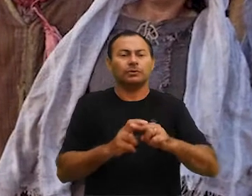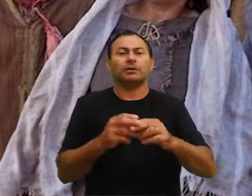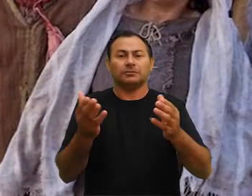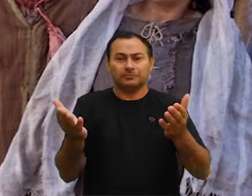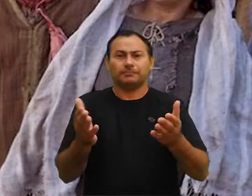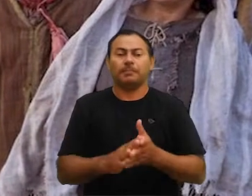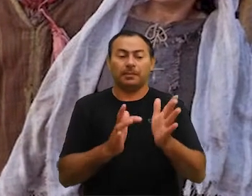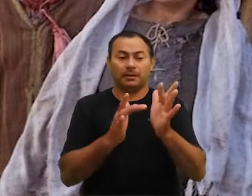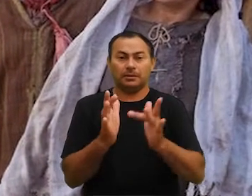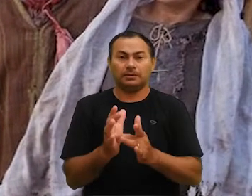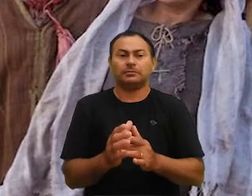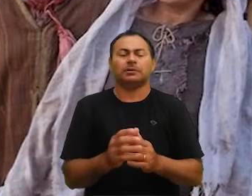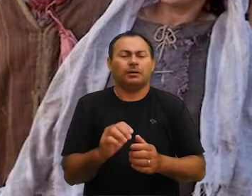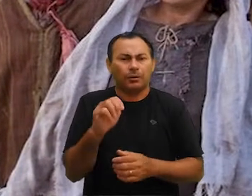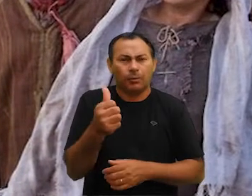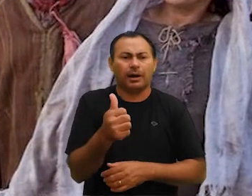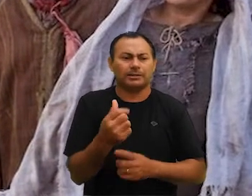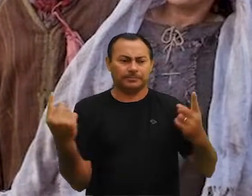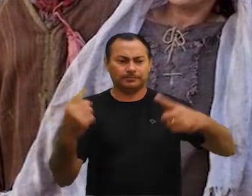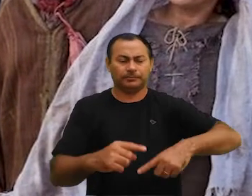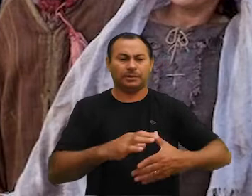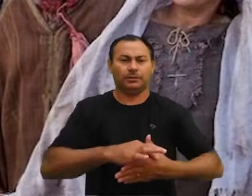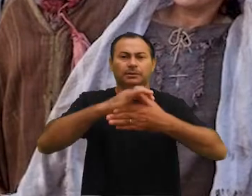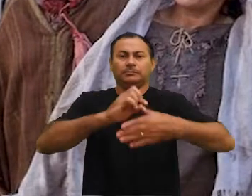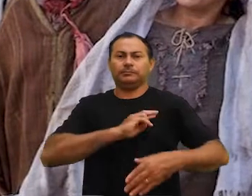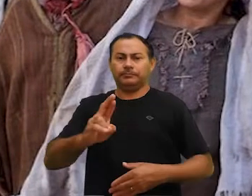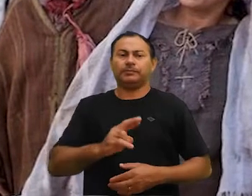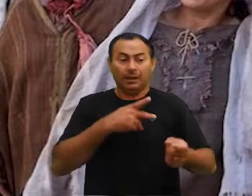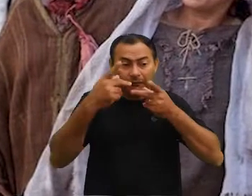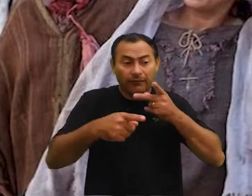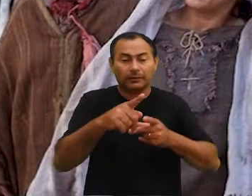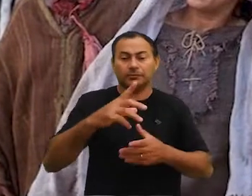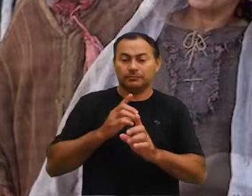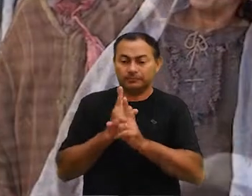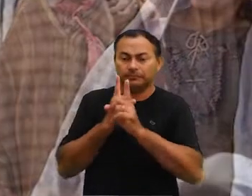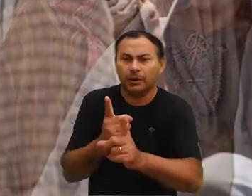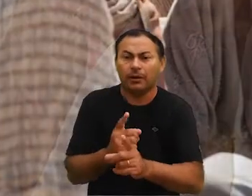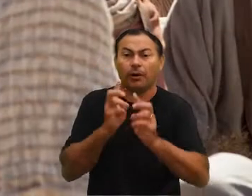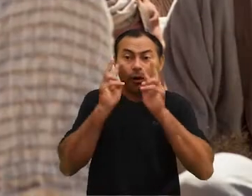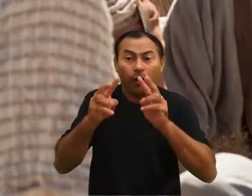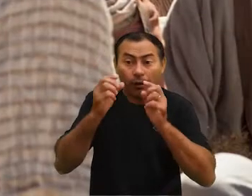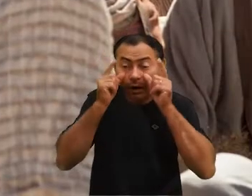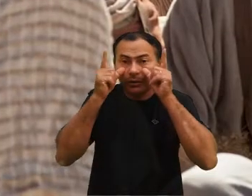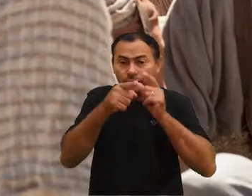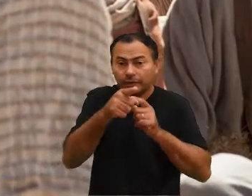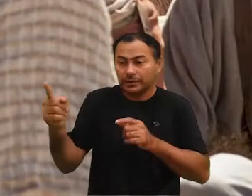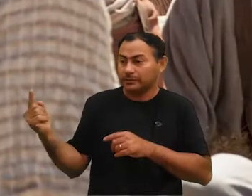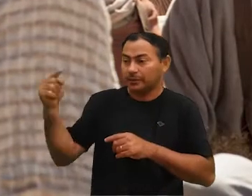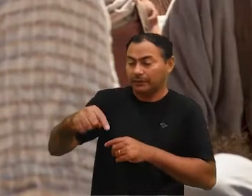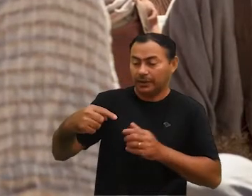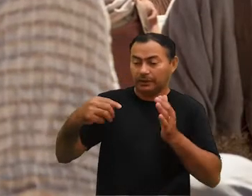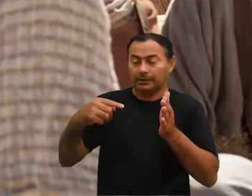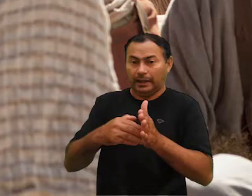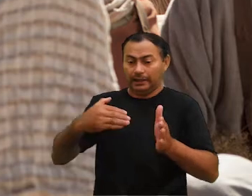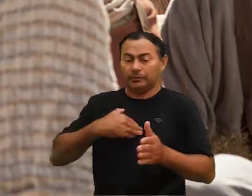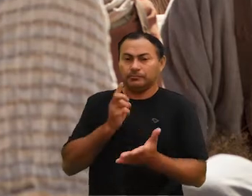causa disso. Jesus estava quase desafiando os líderes religiosos e dizendo aos seus discípulos: ouçam bem, se vocês vierem